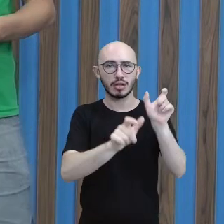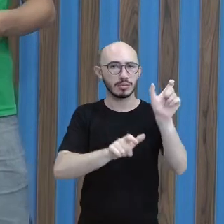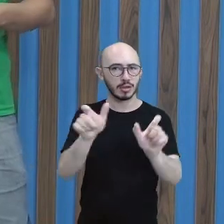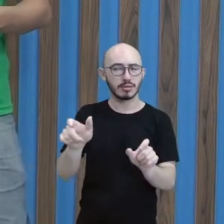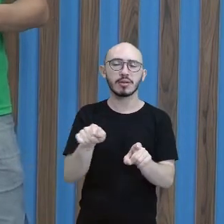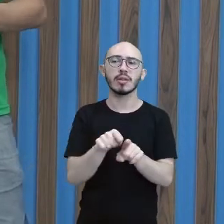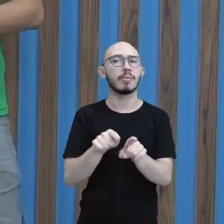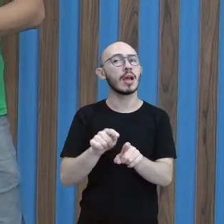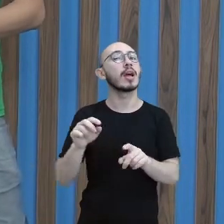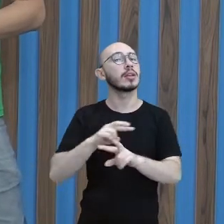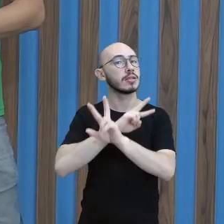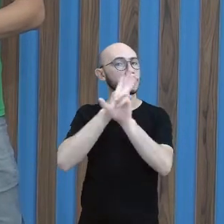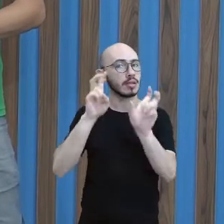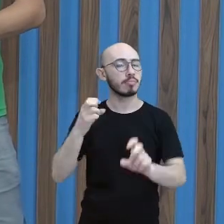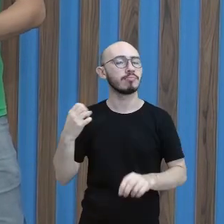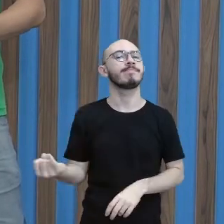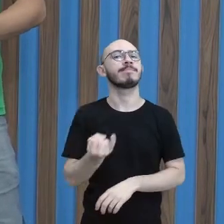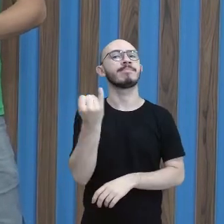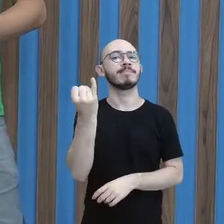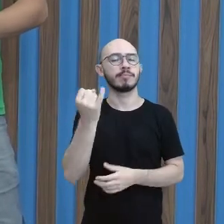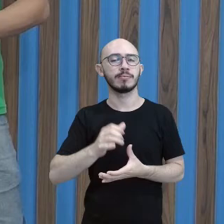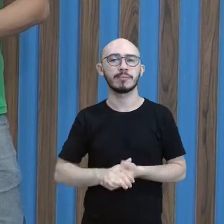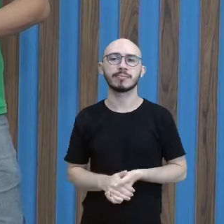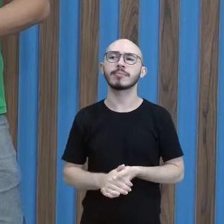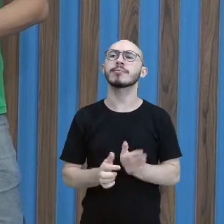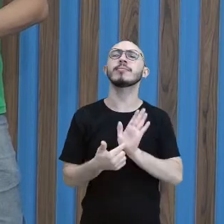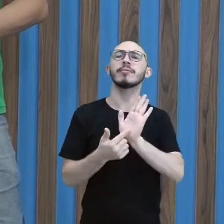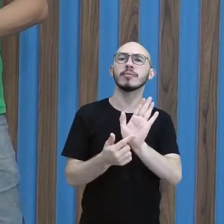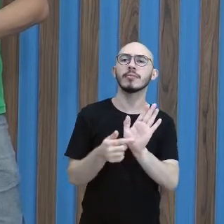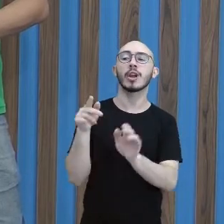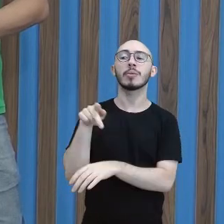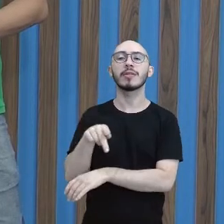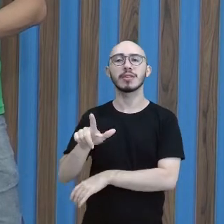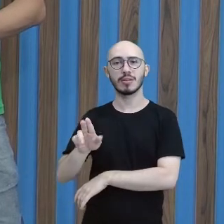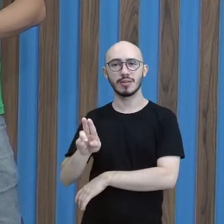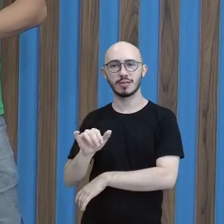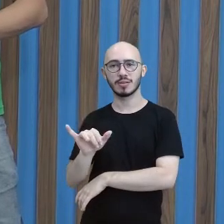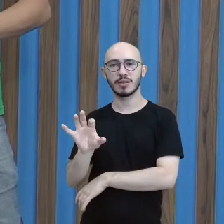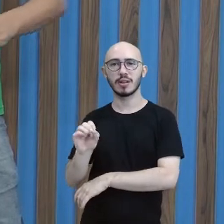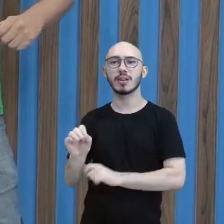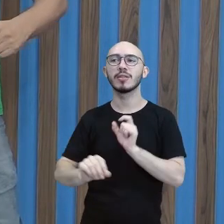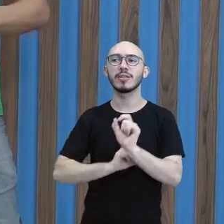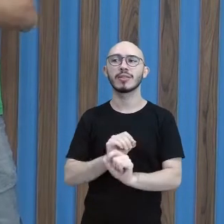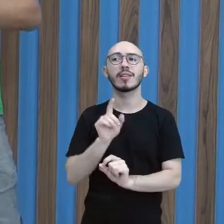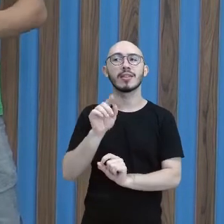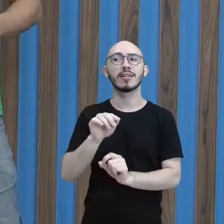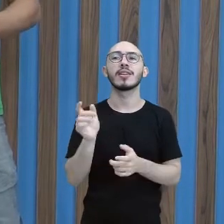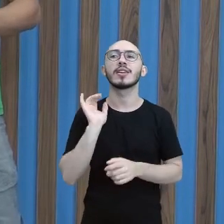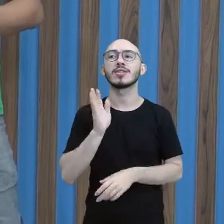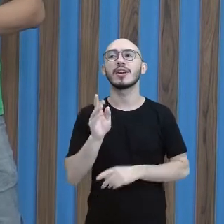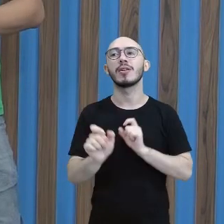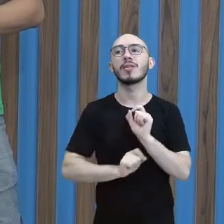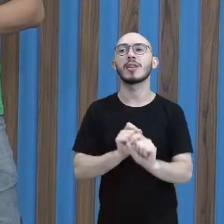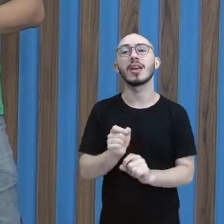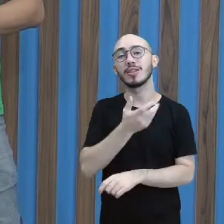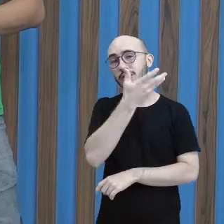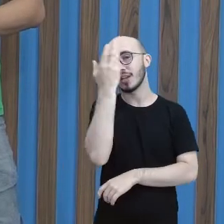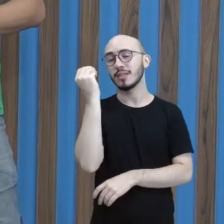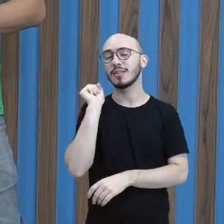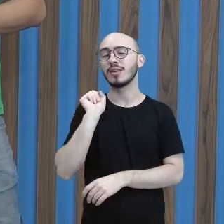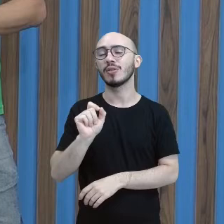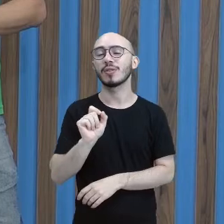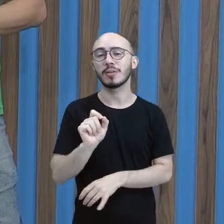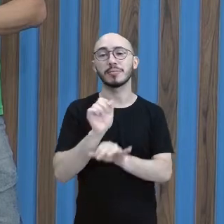né? Então, são sempre questões importantes. Eu apresentei o professor Luciano e aí, assim, na empolgação, acabei não dizendo o seguinte,